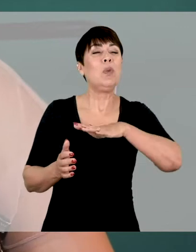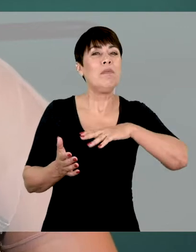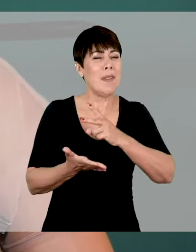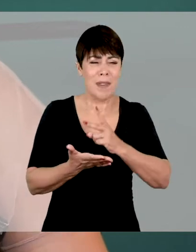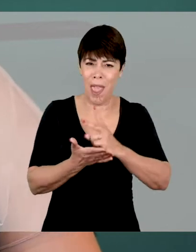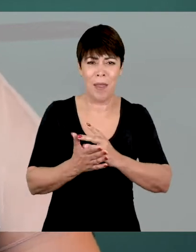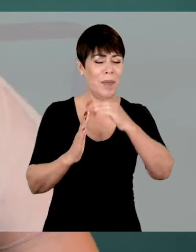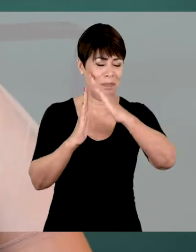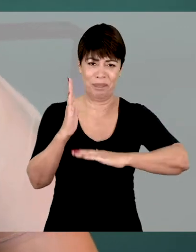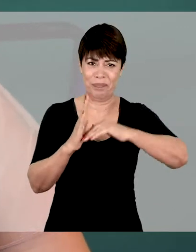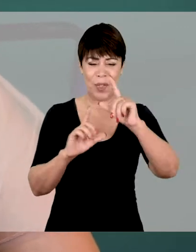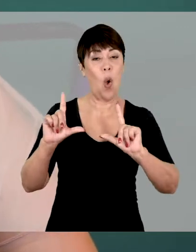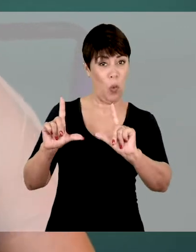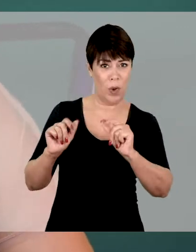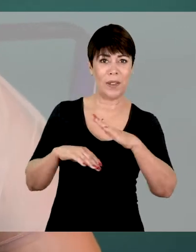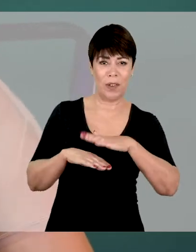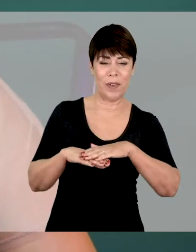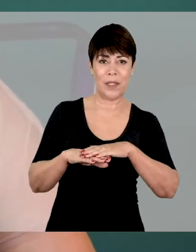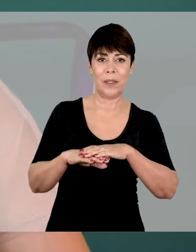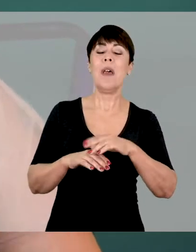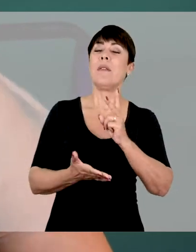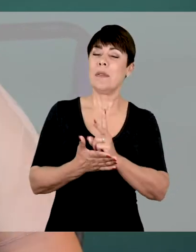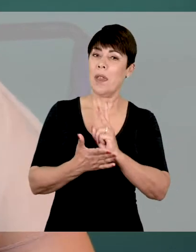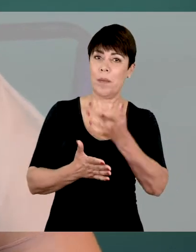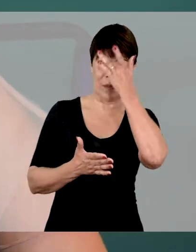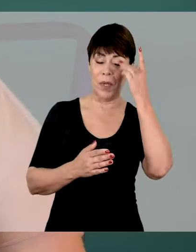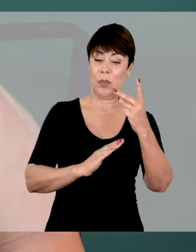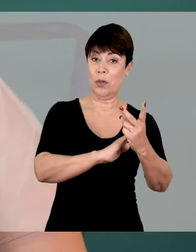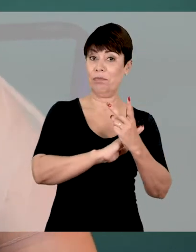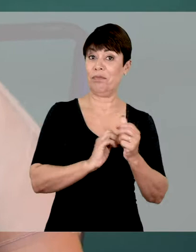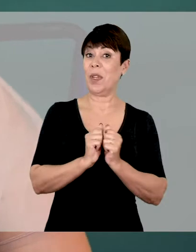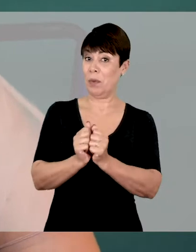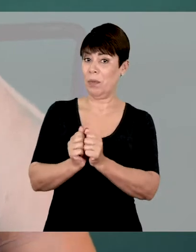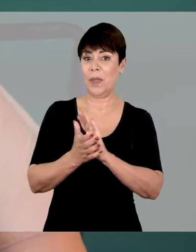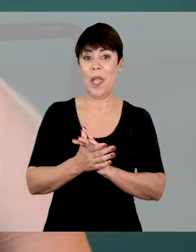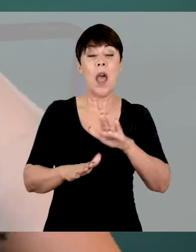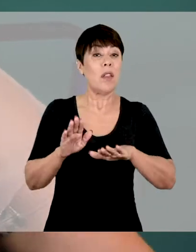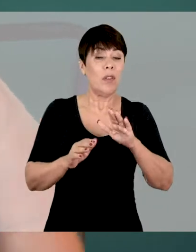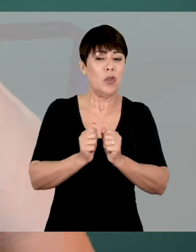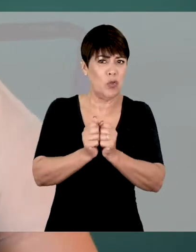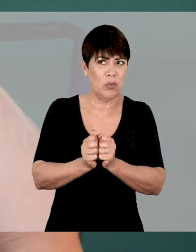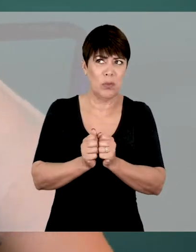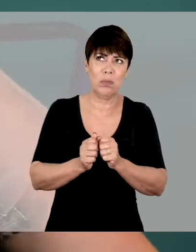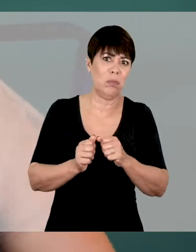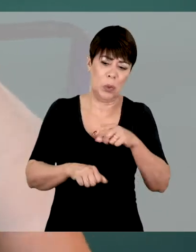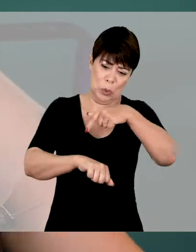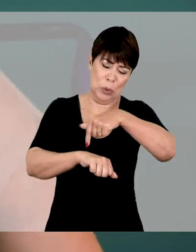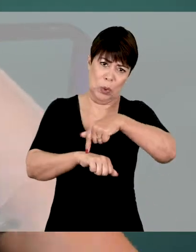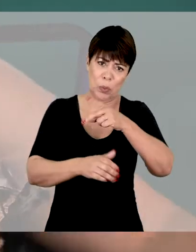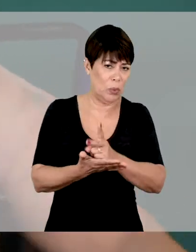fases estou ouvindo tem sempre o cuidador por mais que não fique ali né